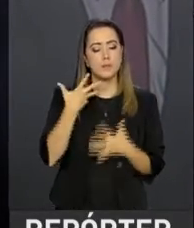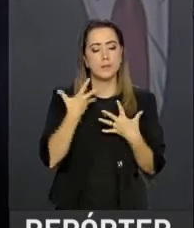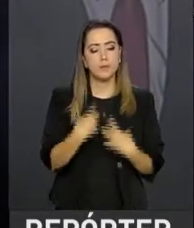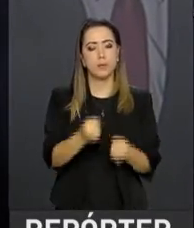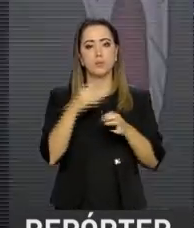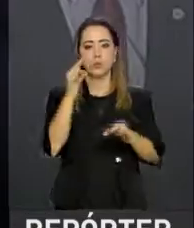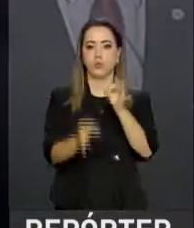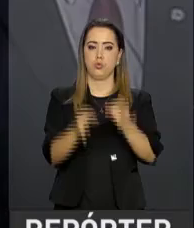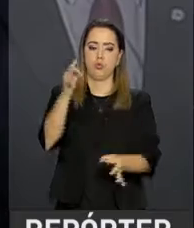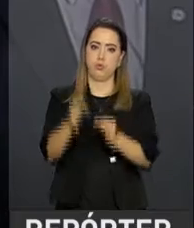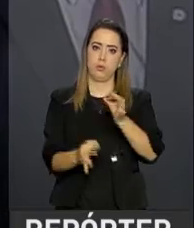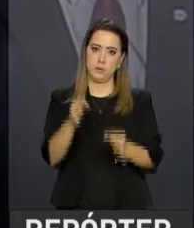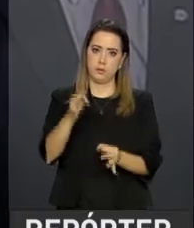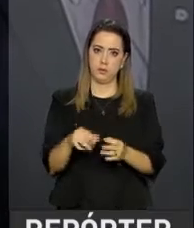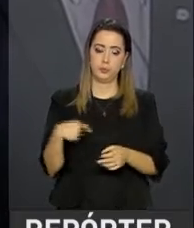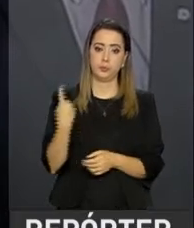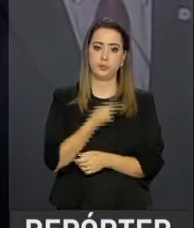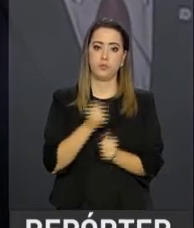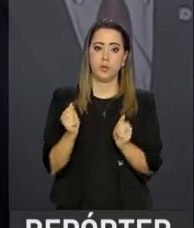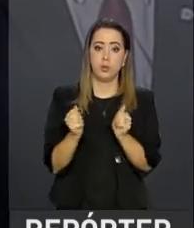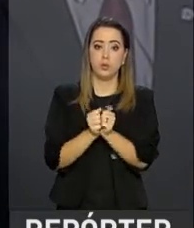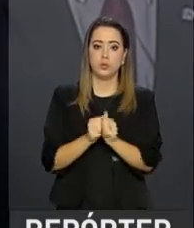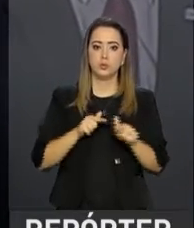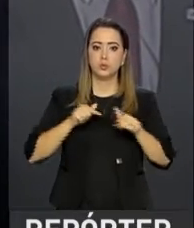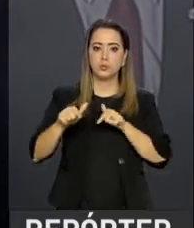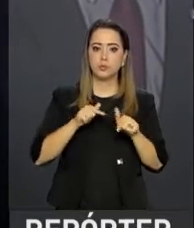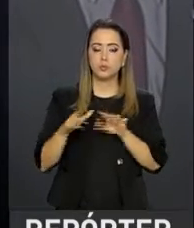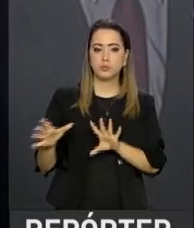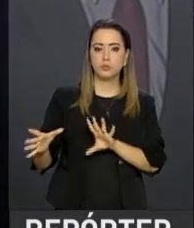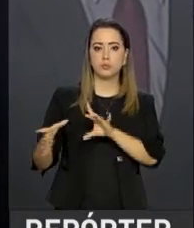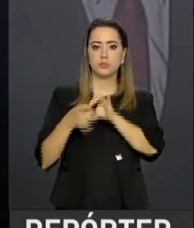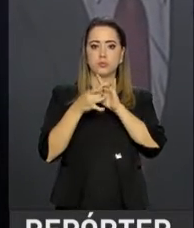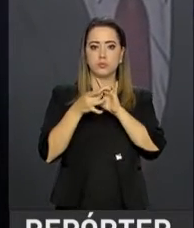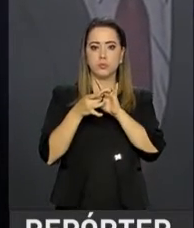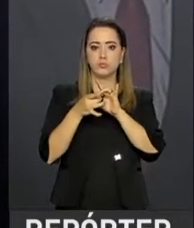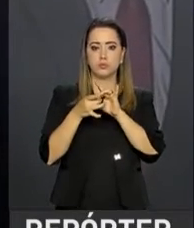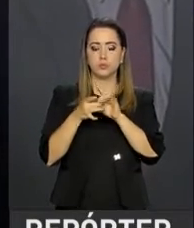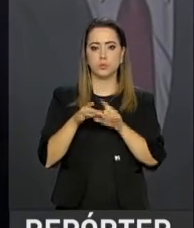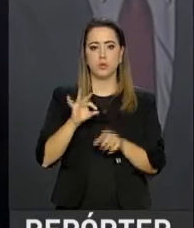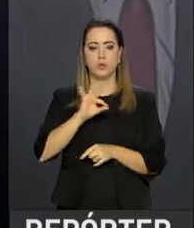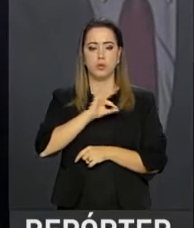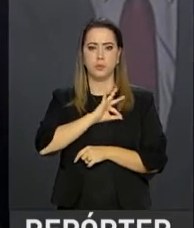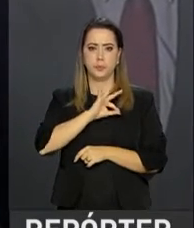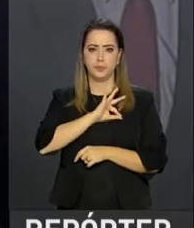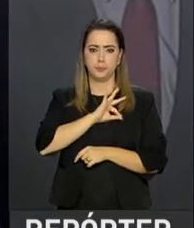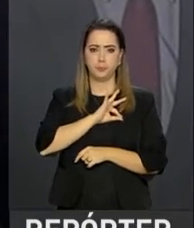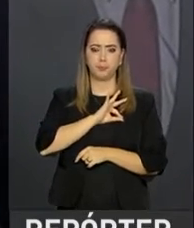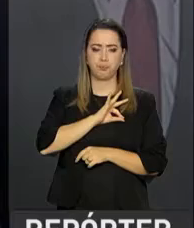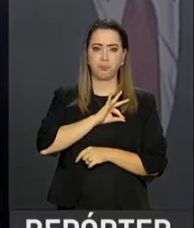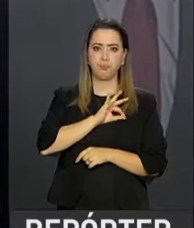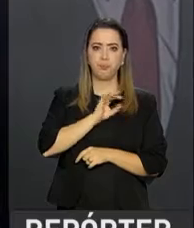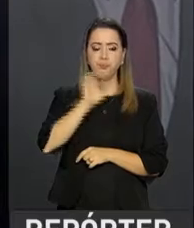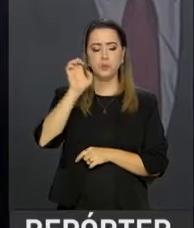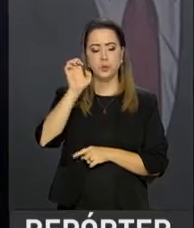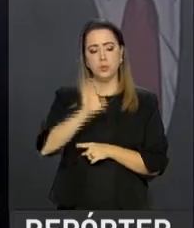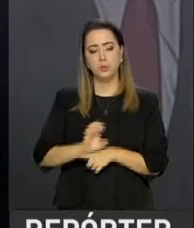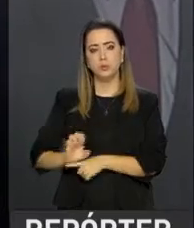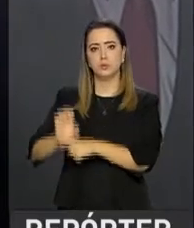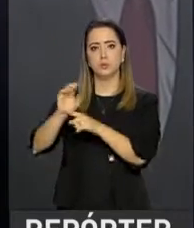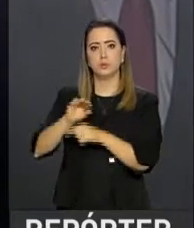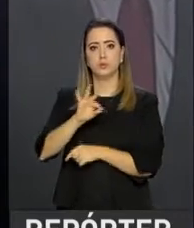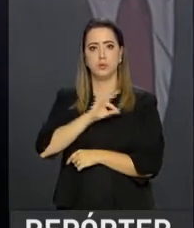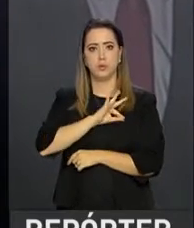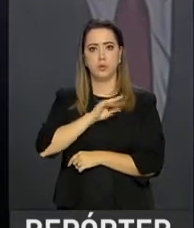fazer justiça, que estão aqui trabalhando de forma integrada, as polícias estaduais, Polícia